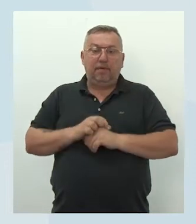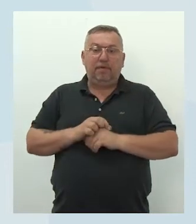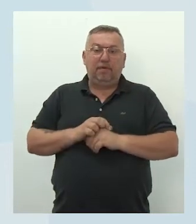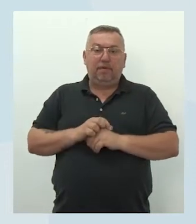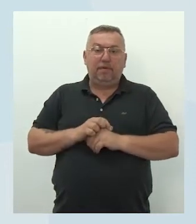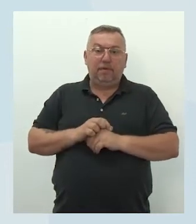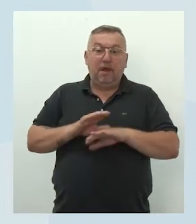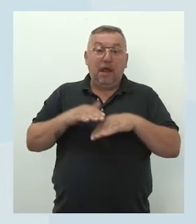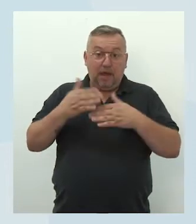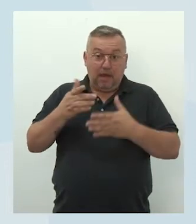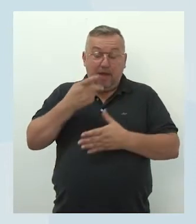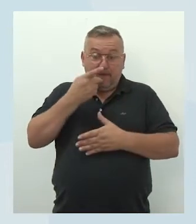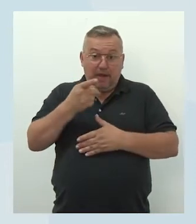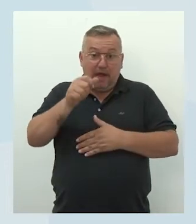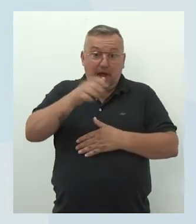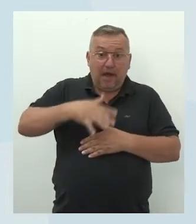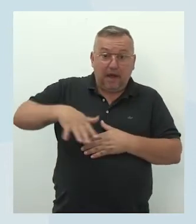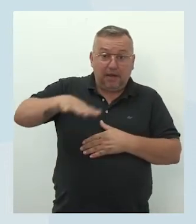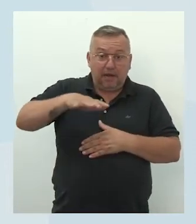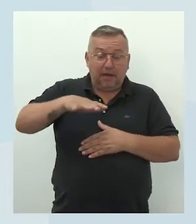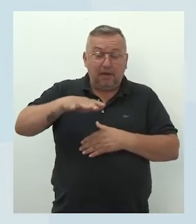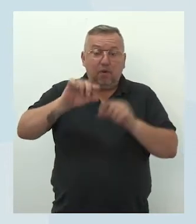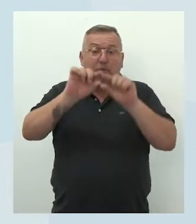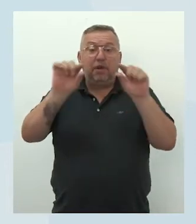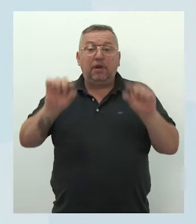Estamos tratando de área ou de perímetro?